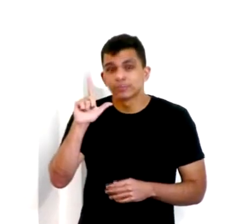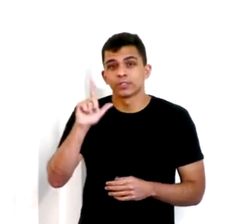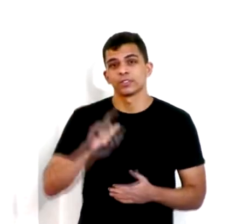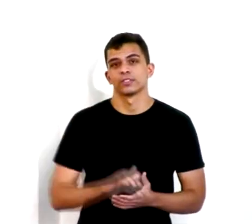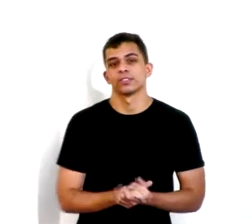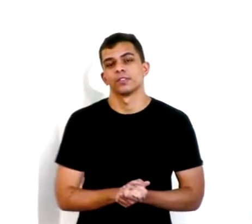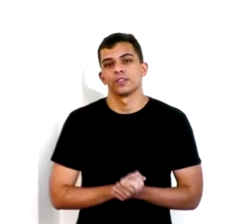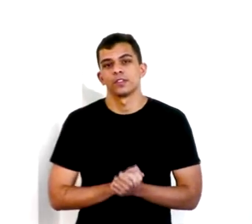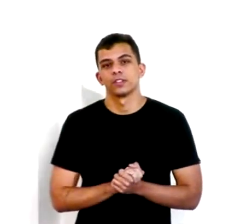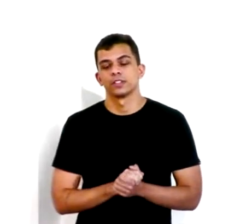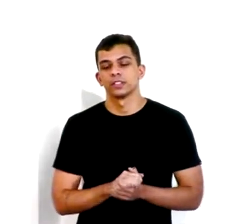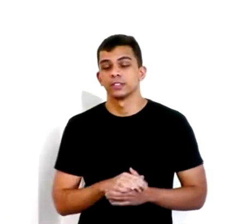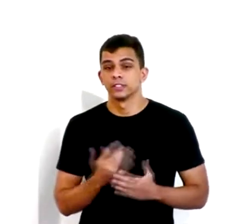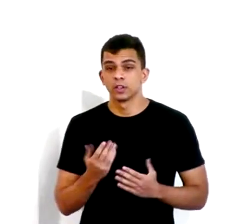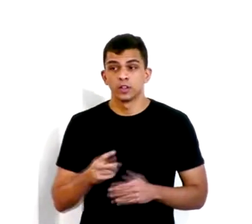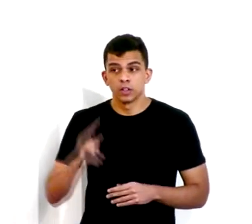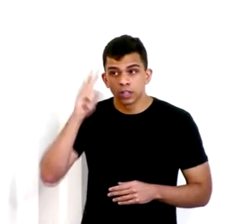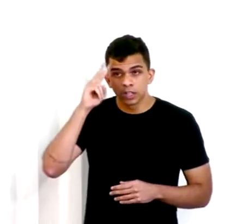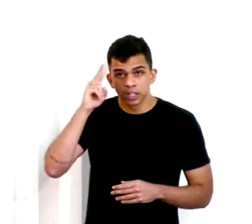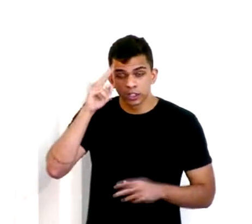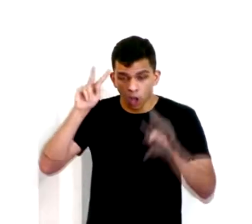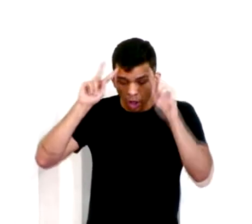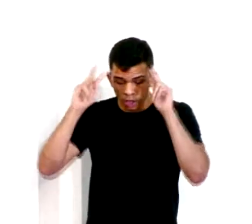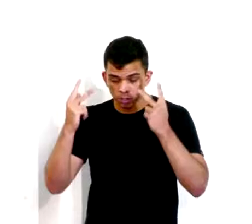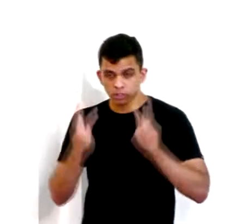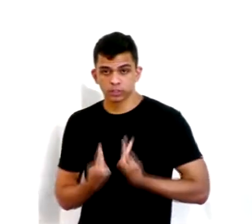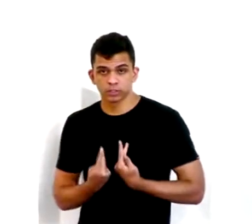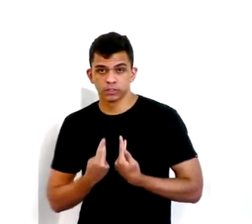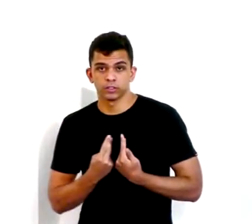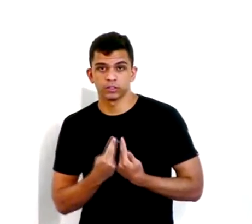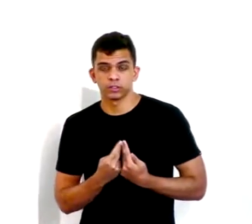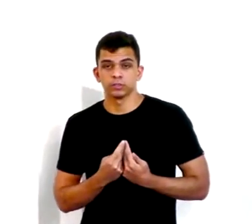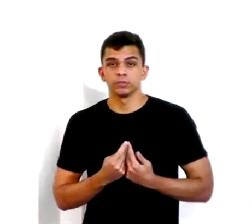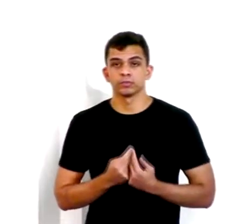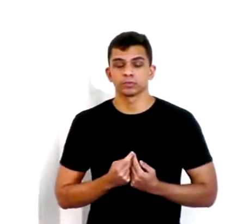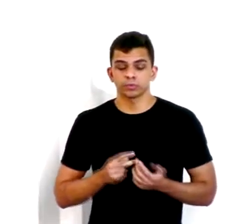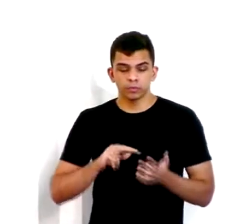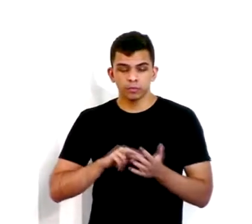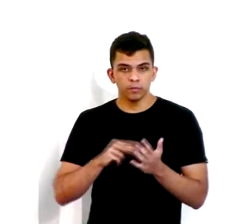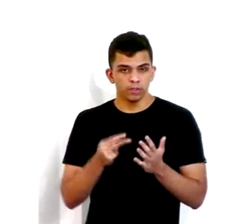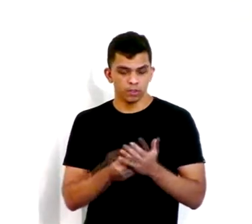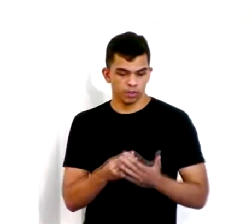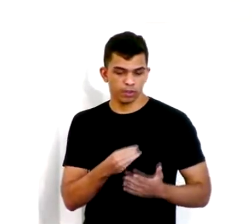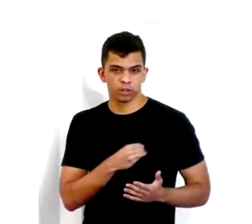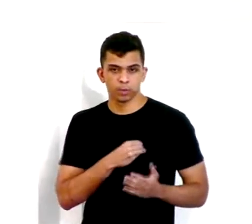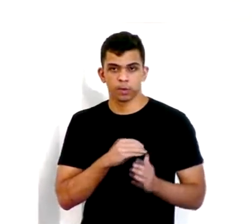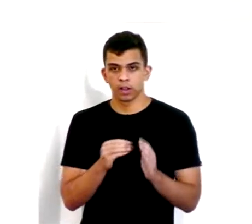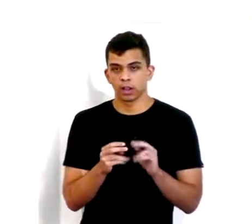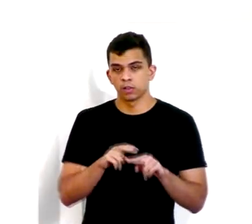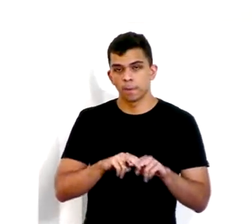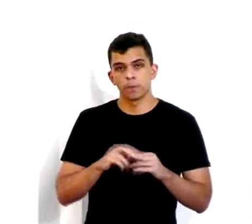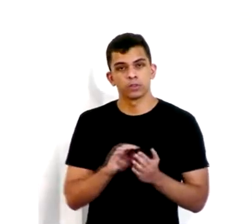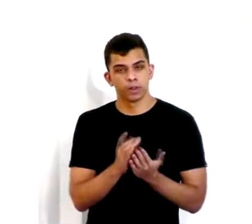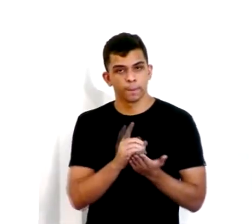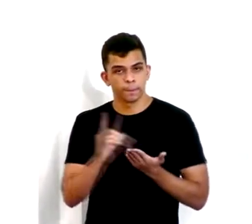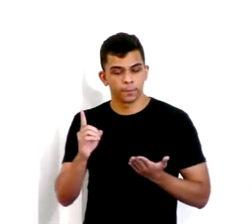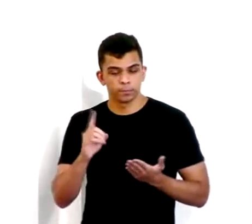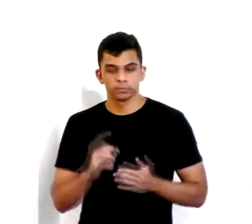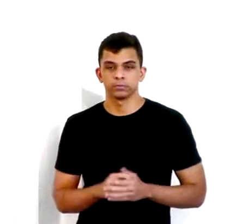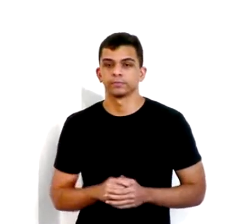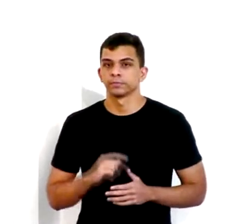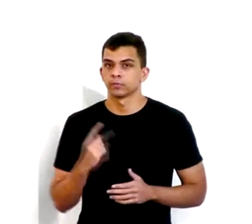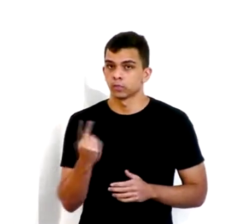Mas quando nós olhamos para a história da humanidade, esse conceito bíblico de pecado foi atacado frontalmente. A